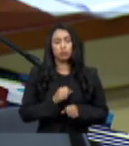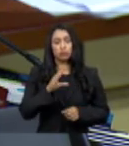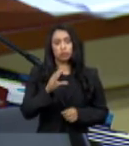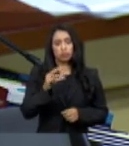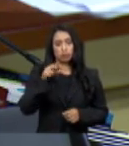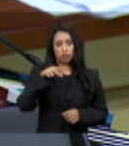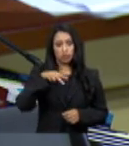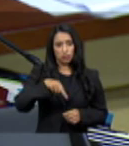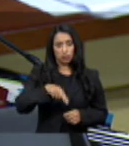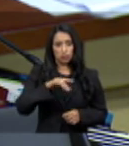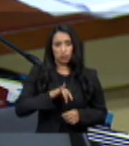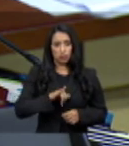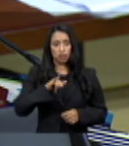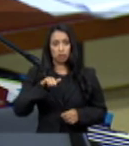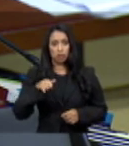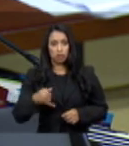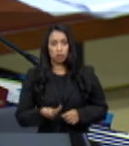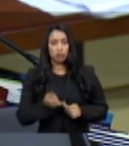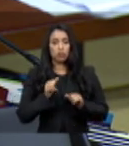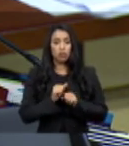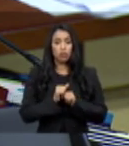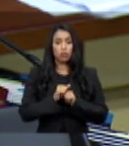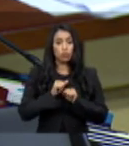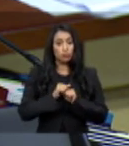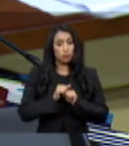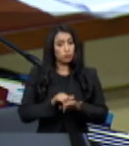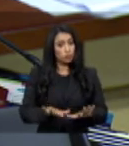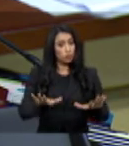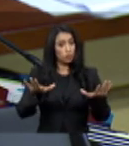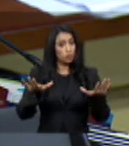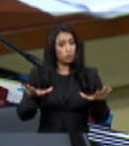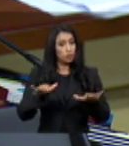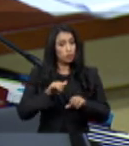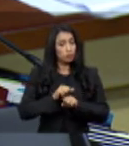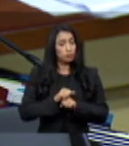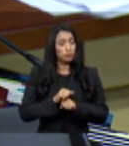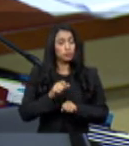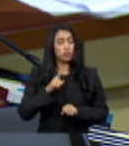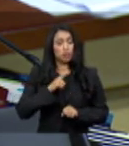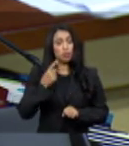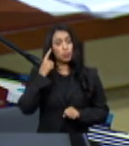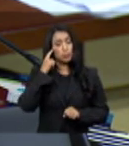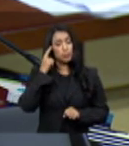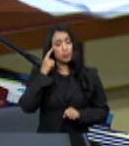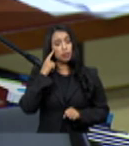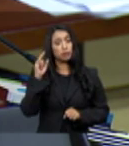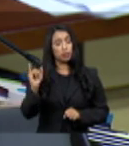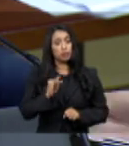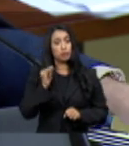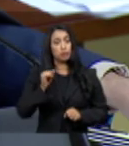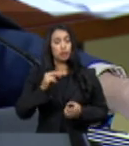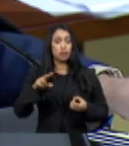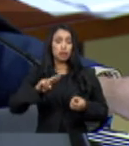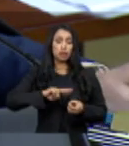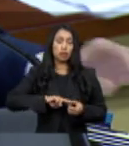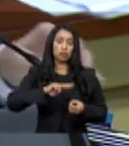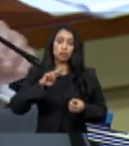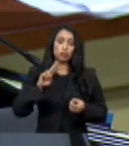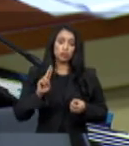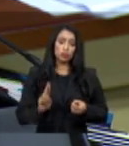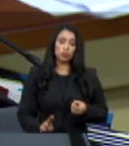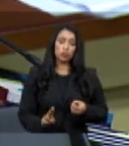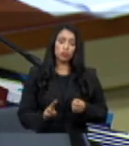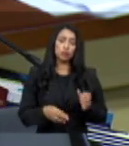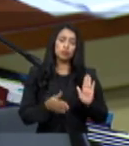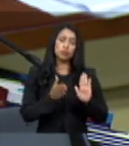conselho nacional de justiça a uma informação que considero muito relevante pro vida pela advocacia-geral da união no seu